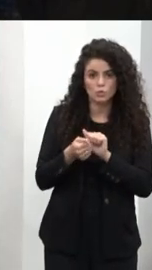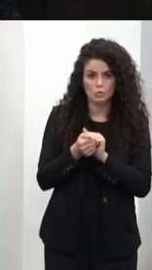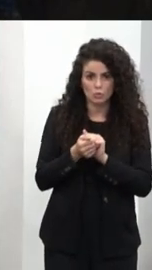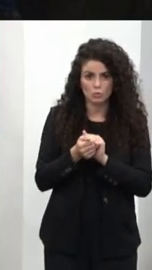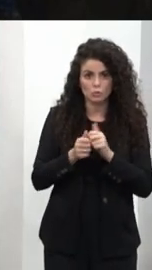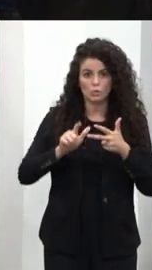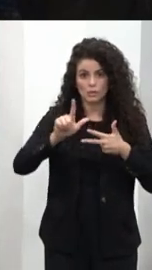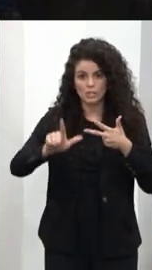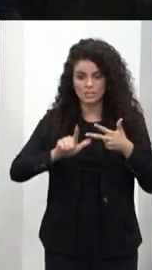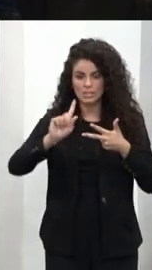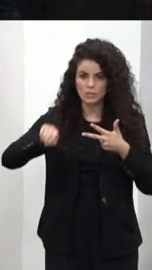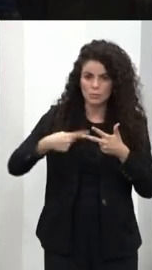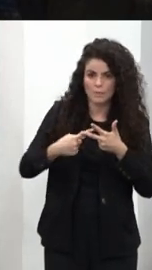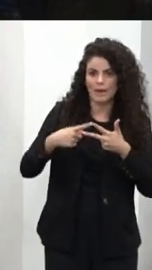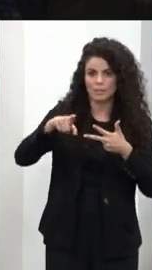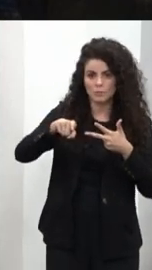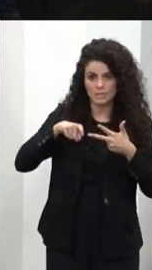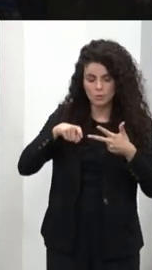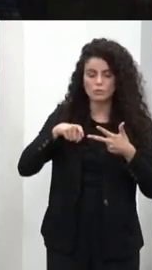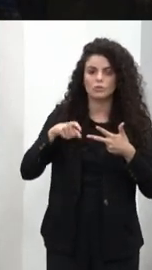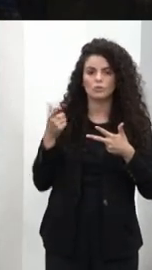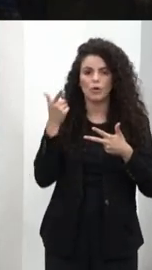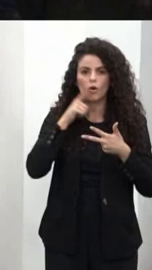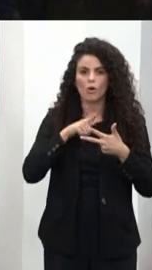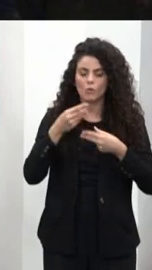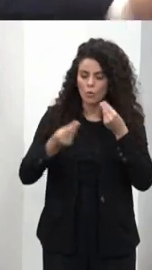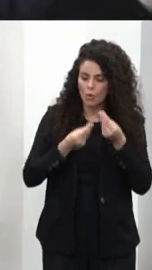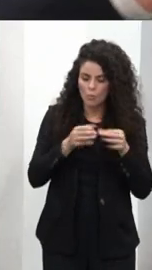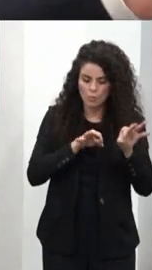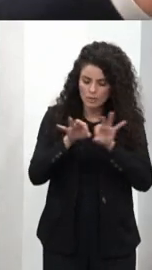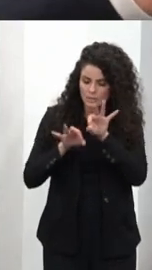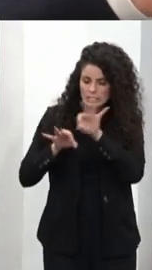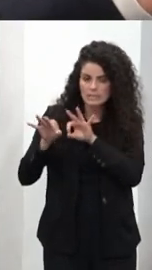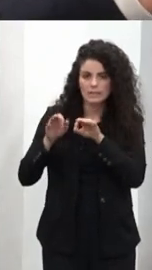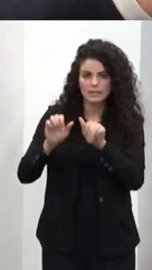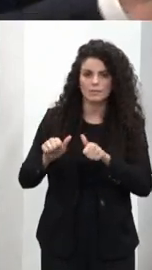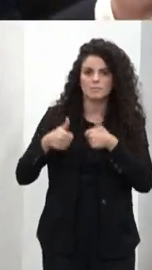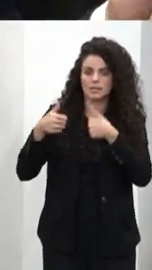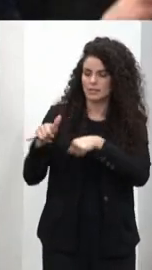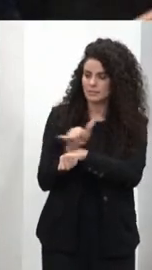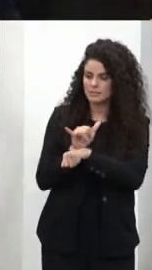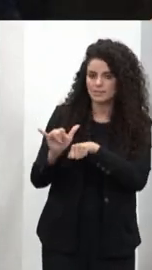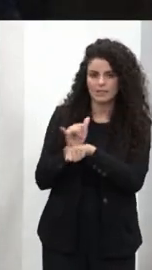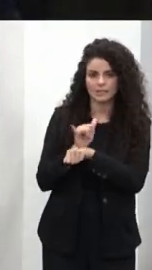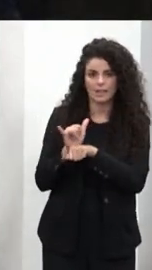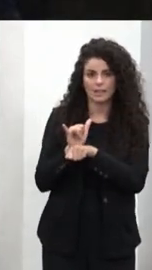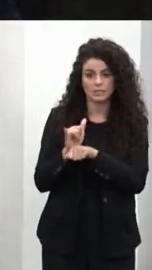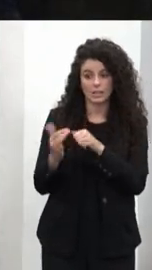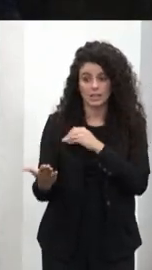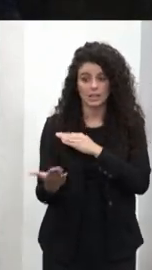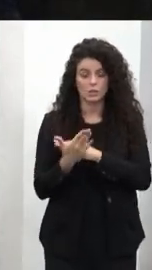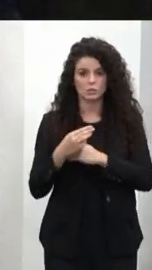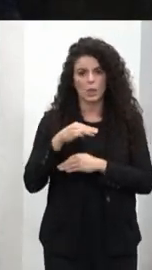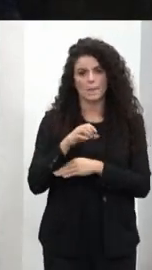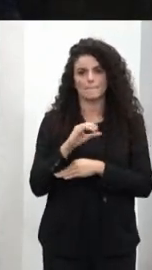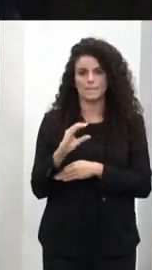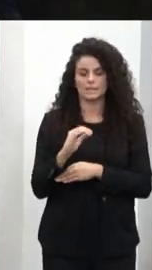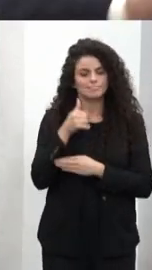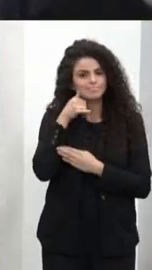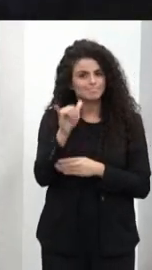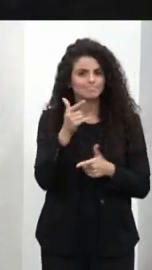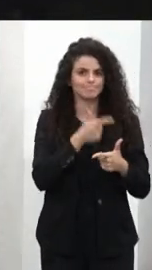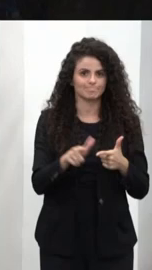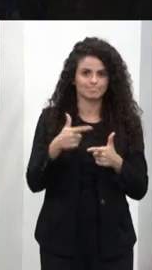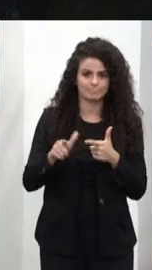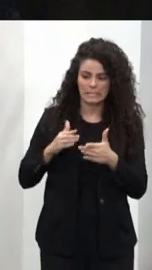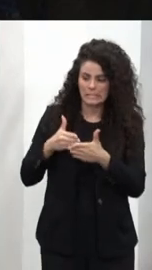no sentido de operacionalizada a melhor forma possível essa lei e querendo ajuda do link para que não haja erros defeitos problemas de comunicação e